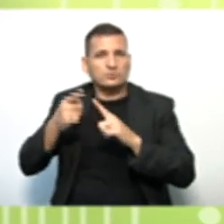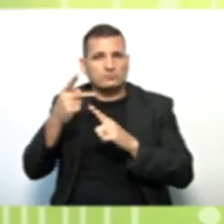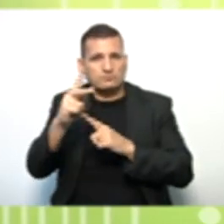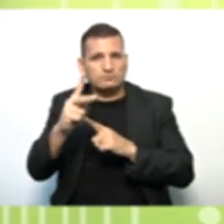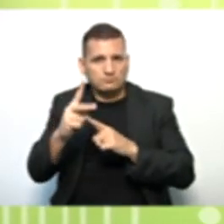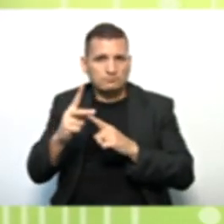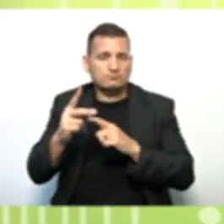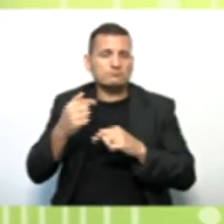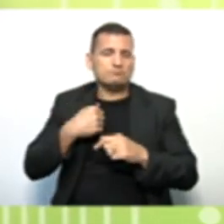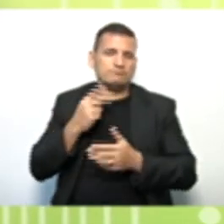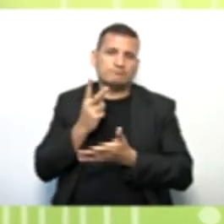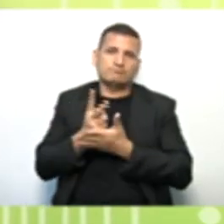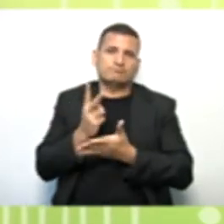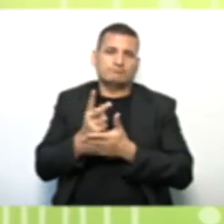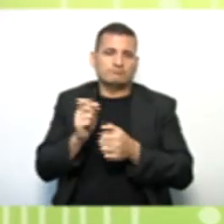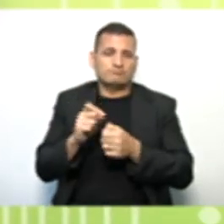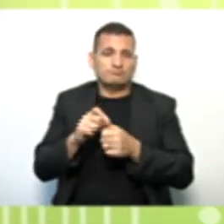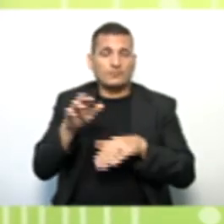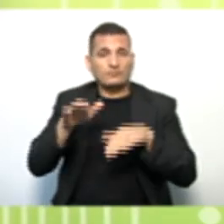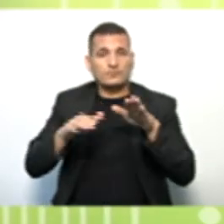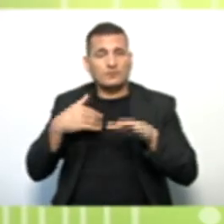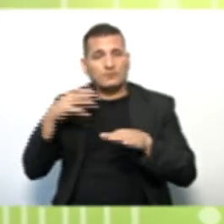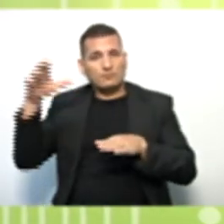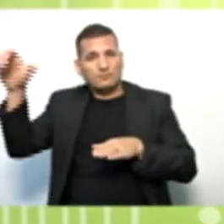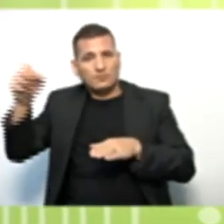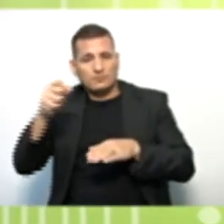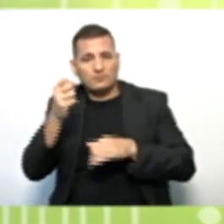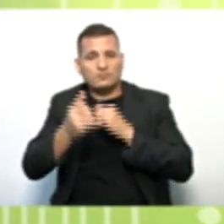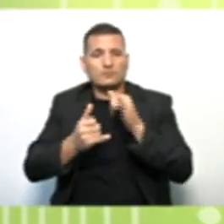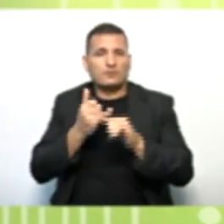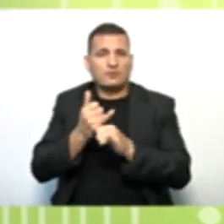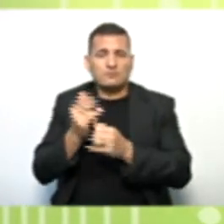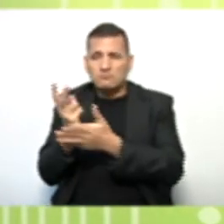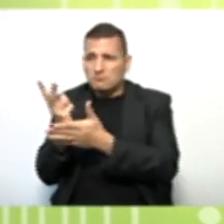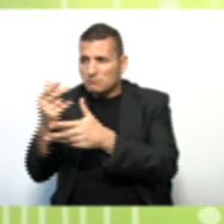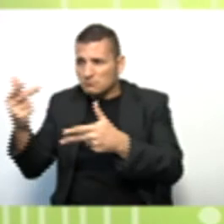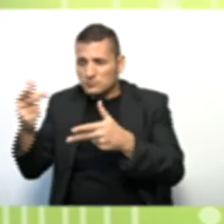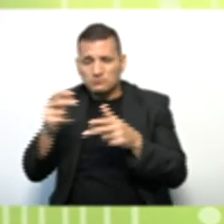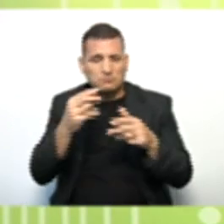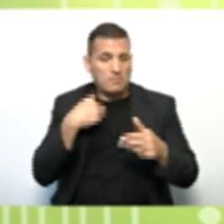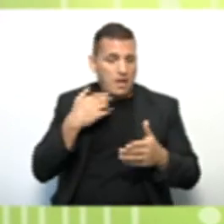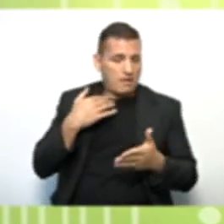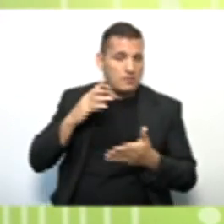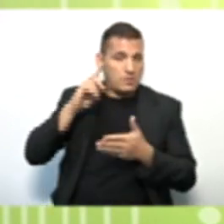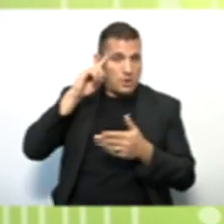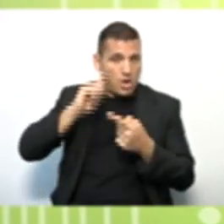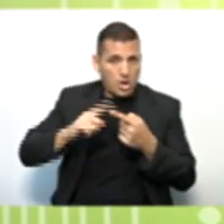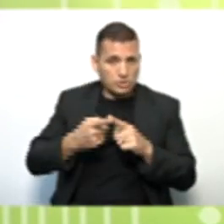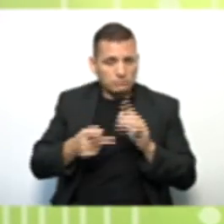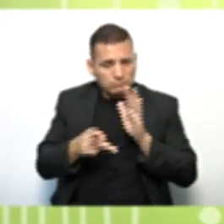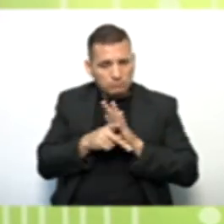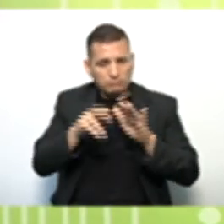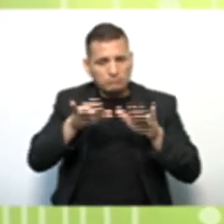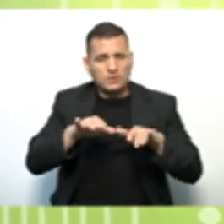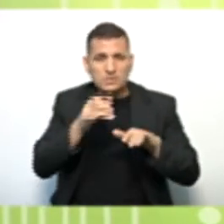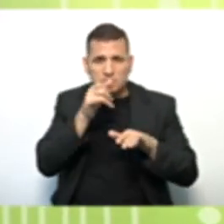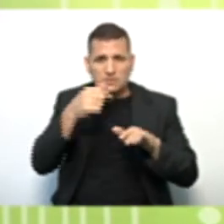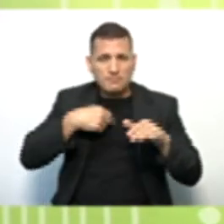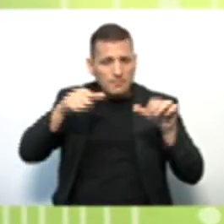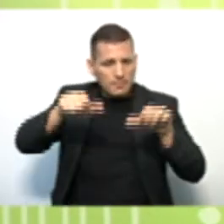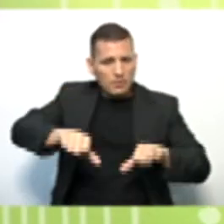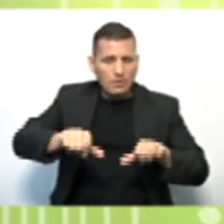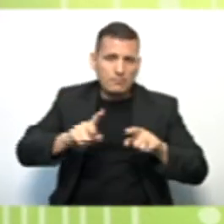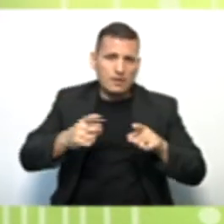vocês, tá? Eu sempre faço isso. Quando eu pego algo da internet, eu pego justamente a mesma coisa e tento fazer com a minha lógica. Mesmo que a minha lógica seja a pior que